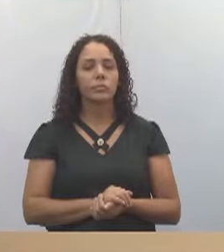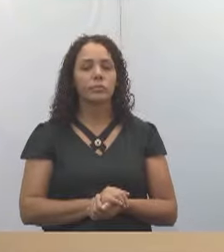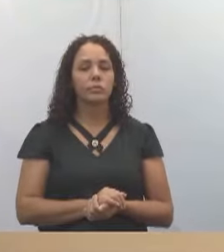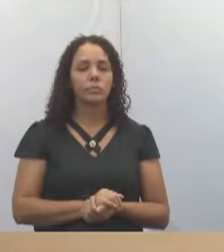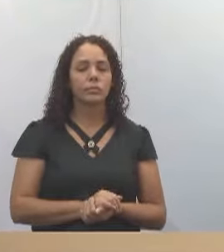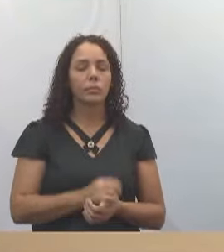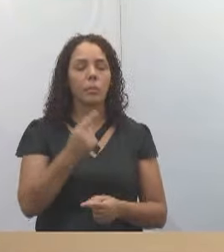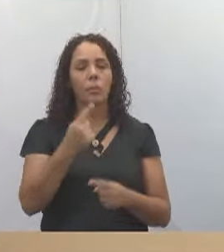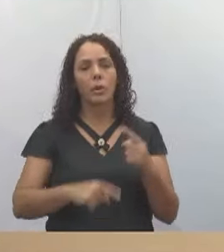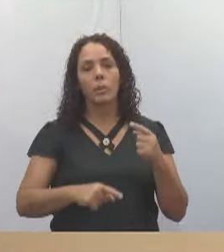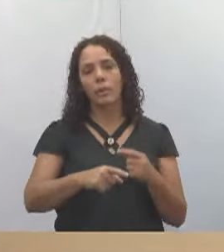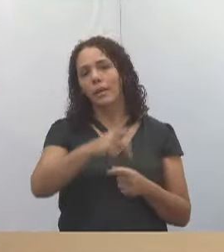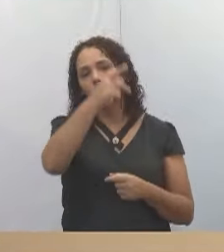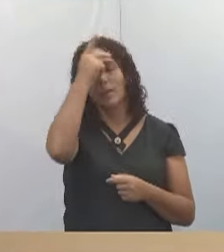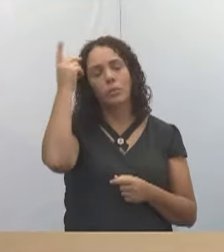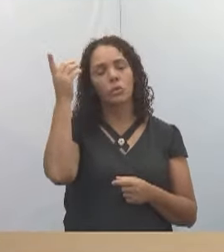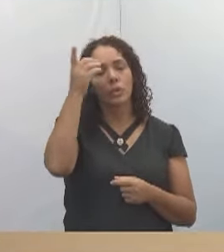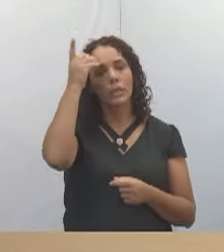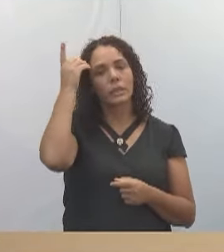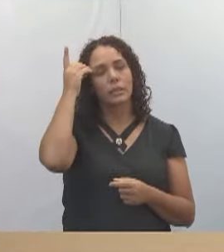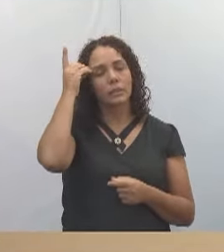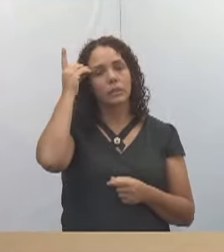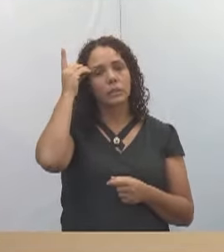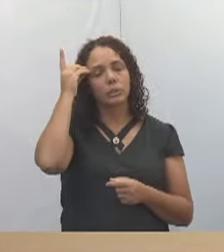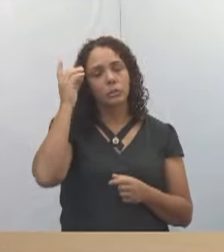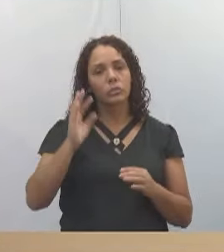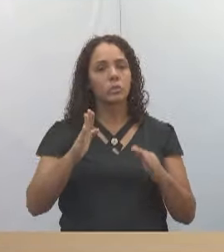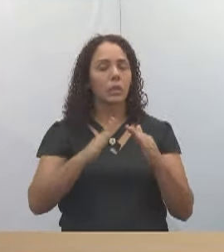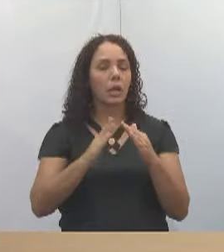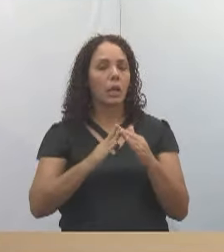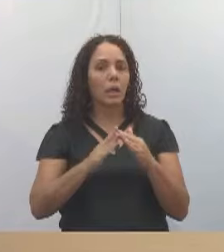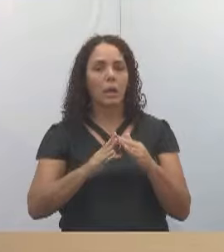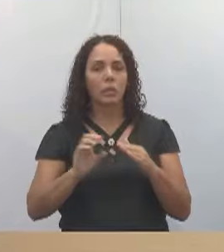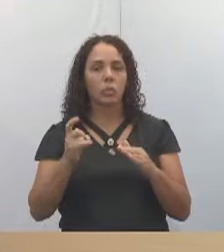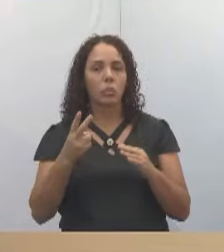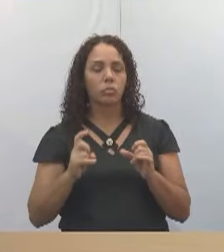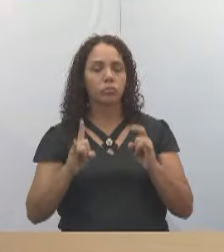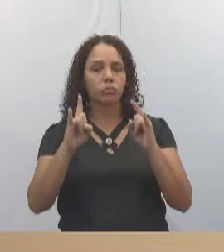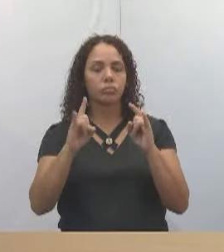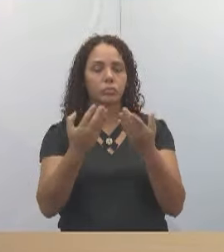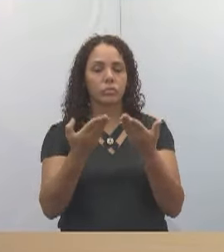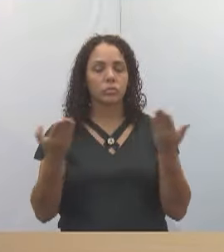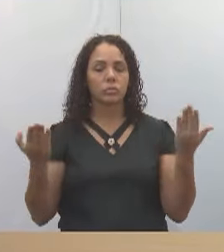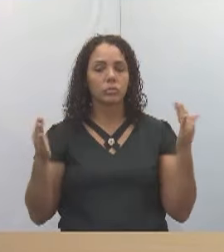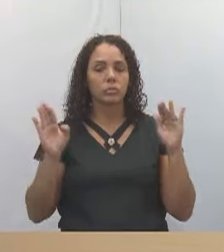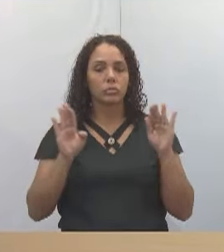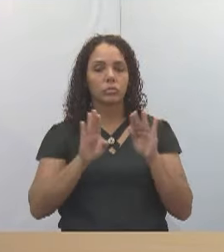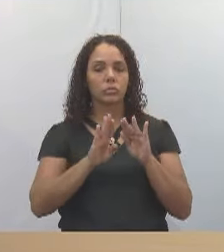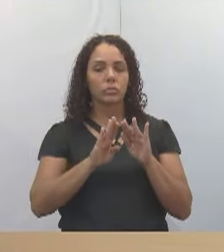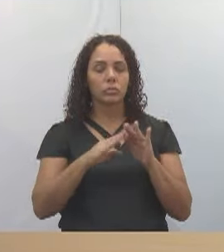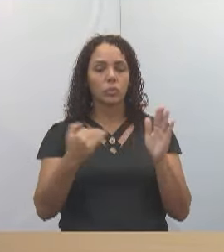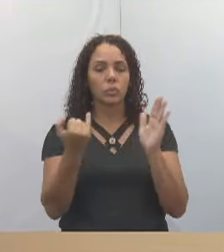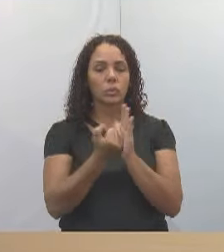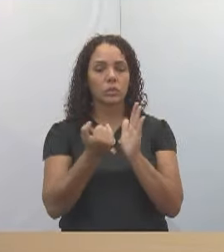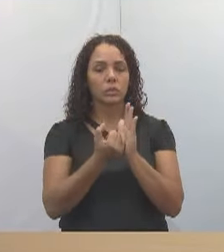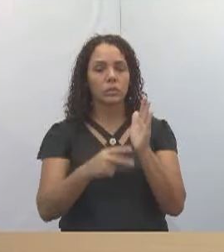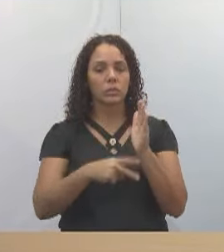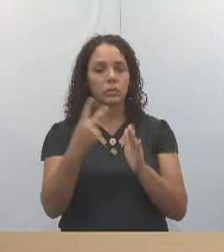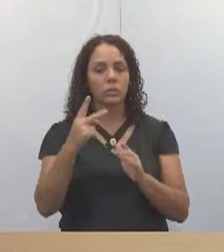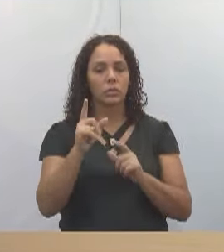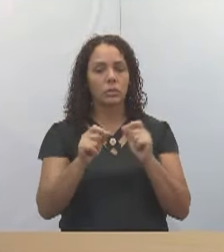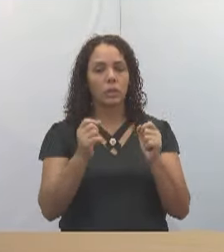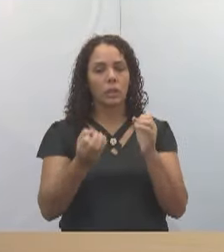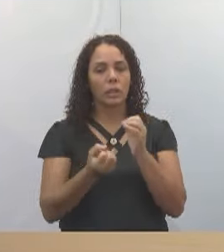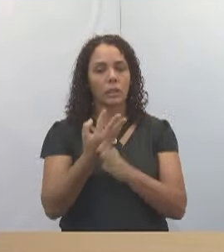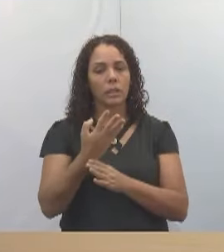dos demais imóveis. O inciso 2º do artigo 1º do projeto de lei veda criar ou